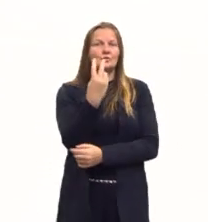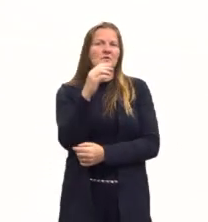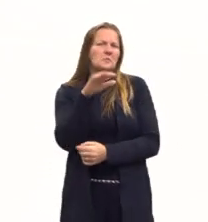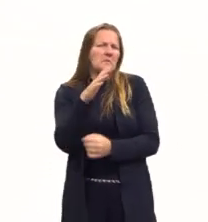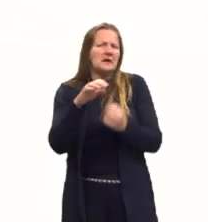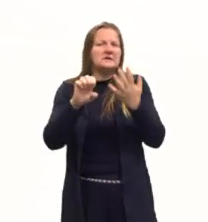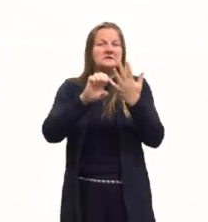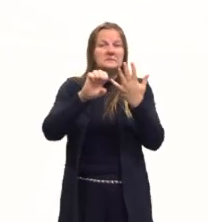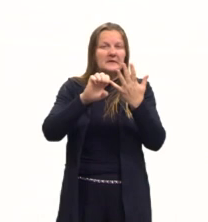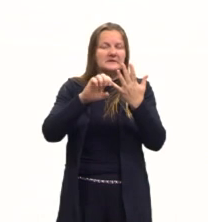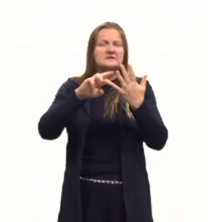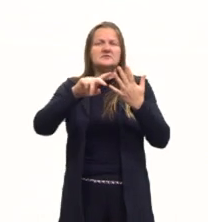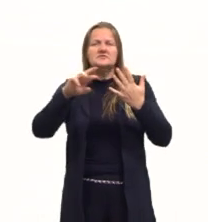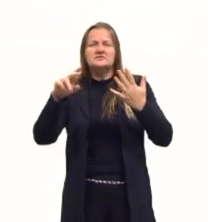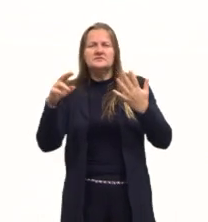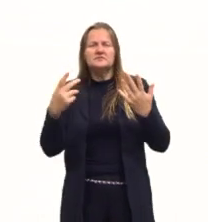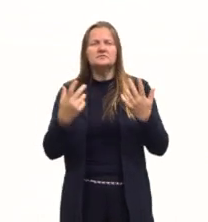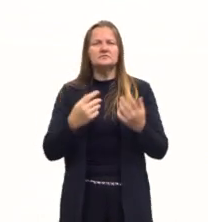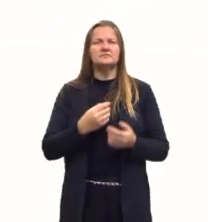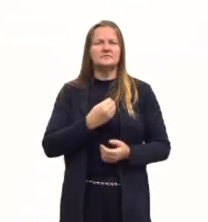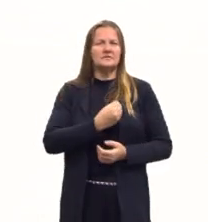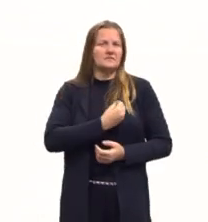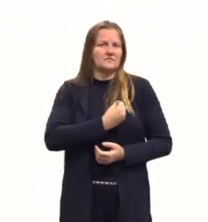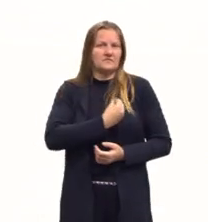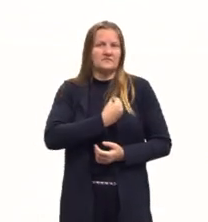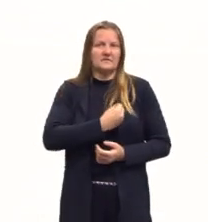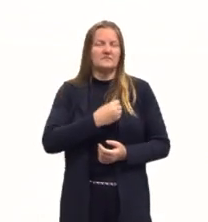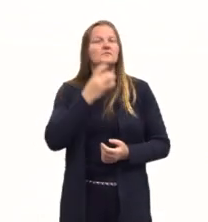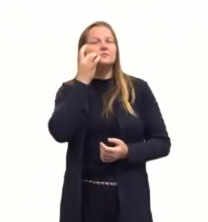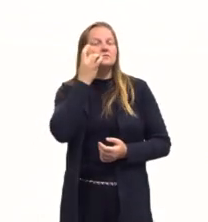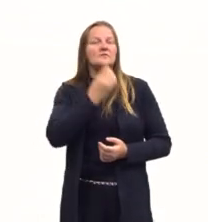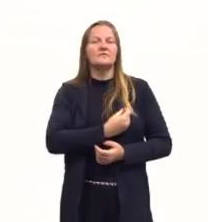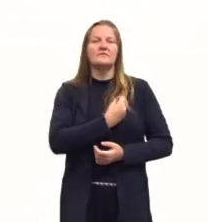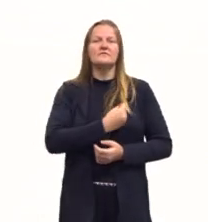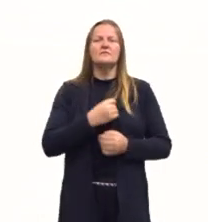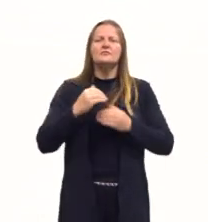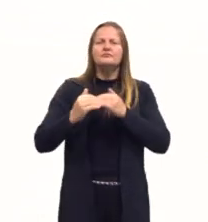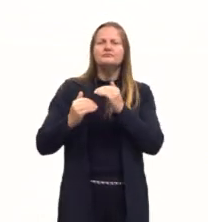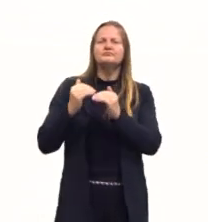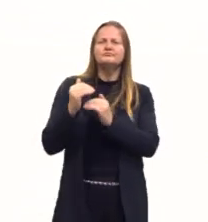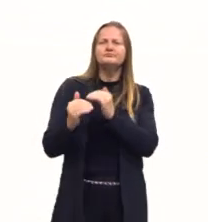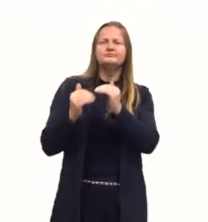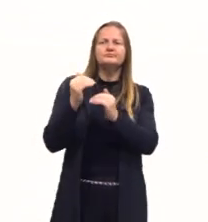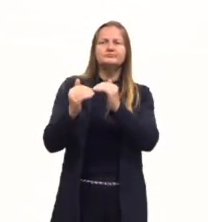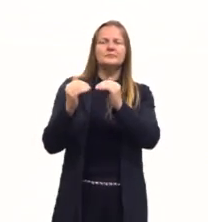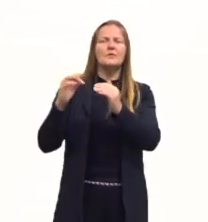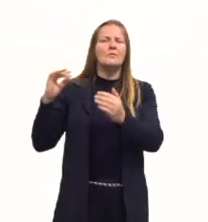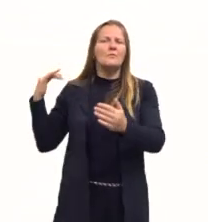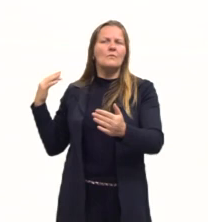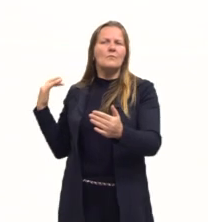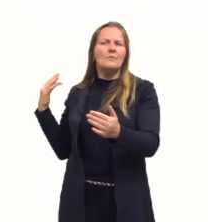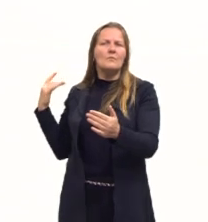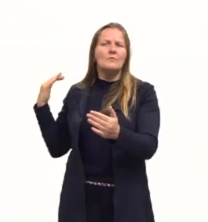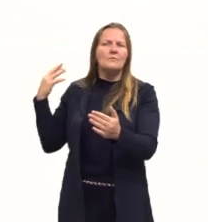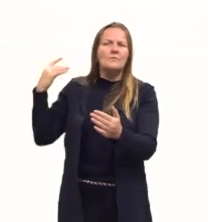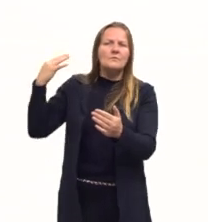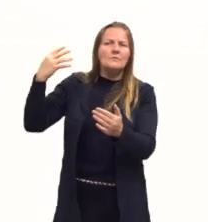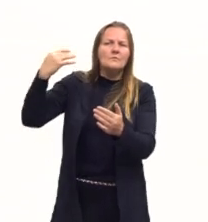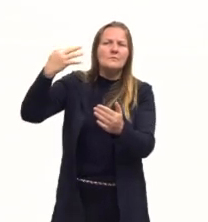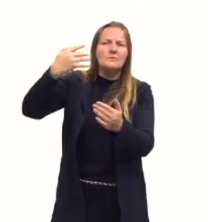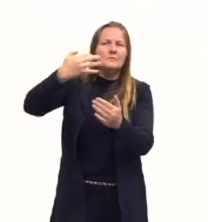ou mais espécies distintas tá diferentes passaram ao longo do tempo tá